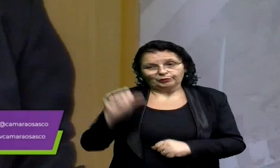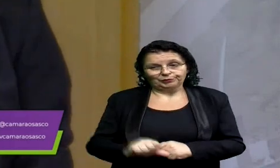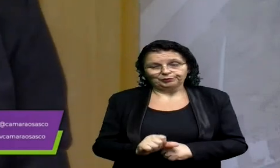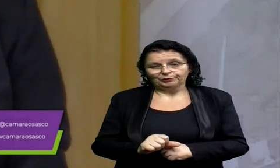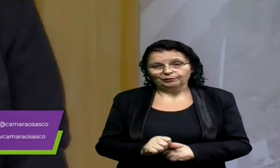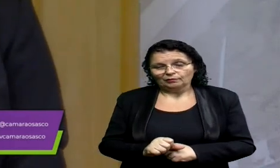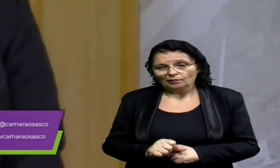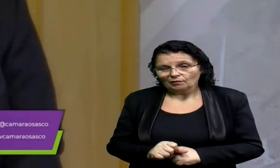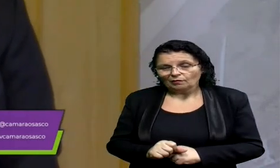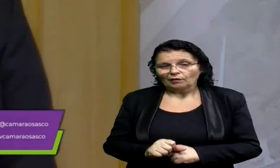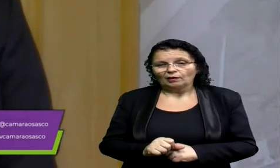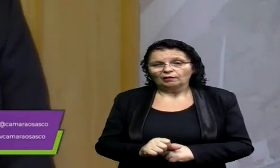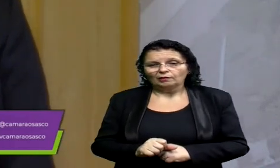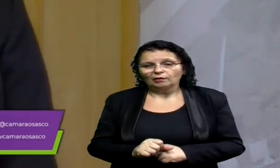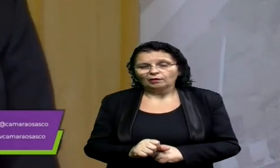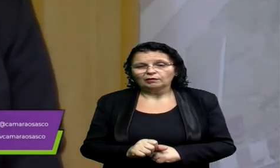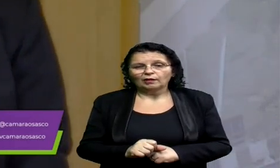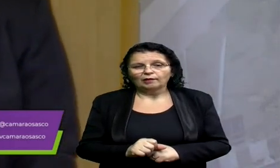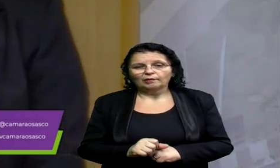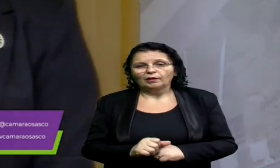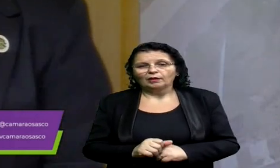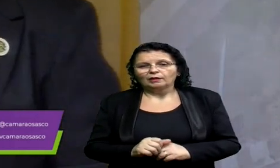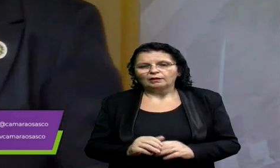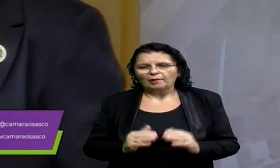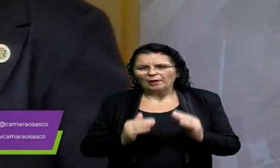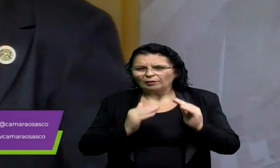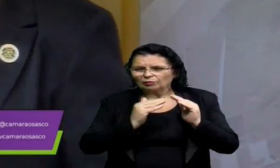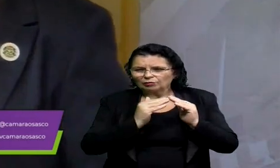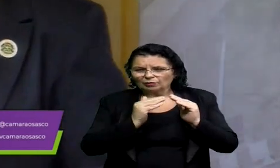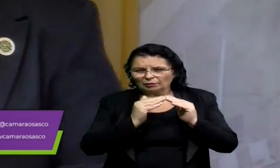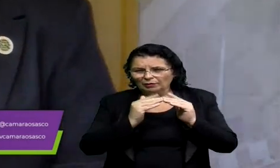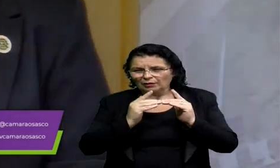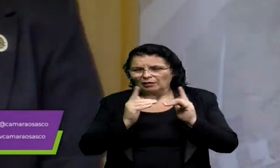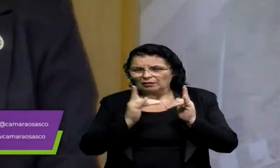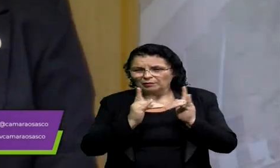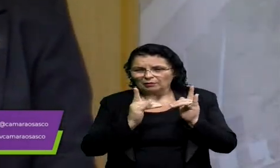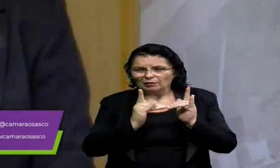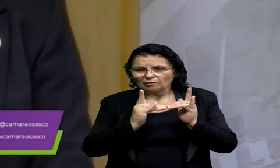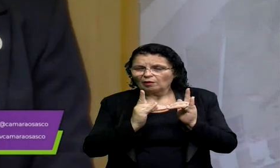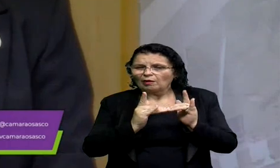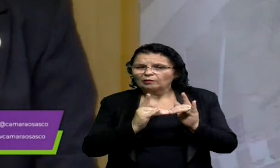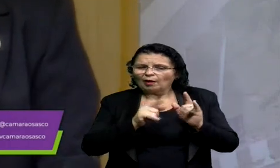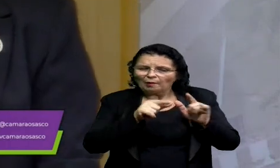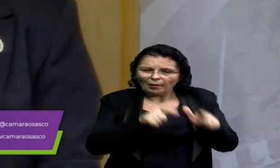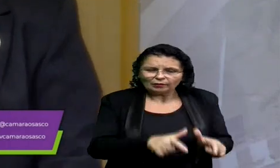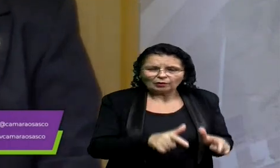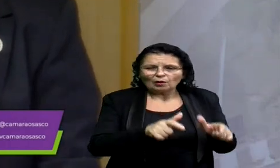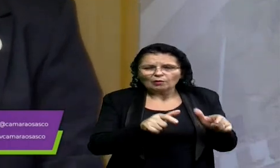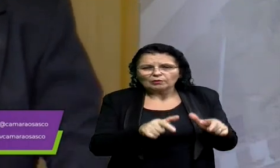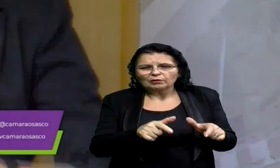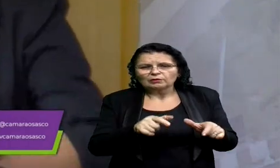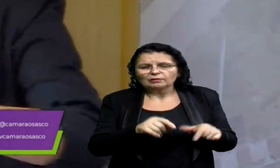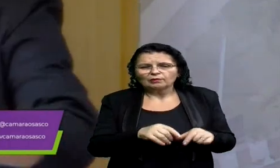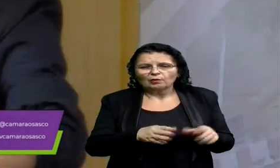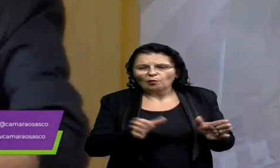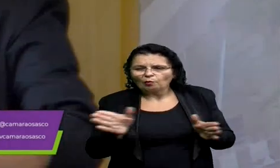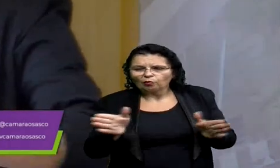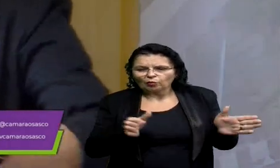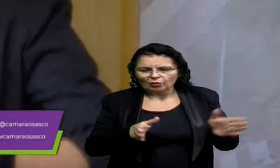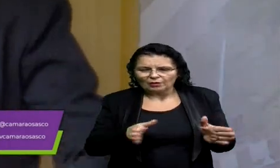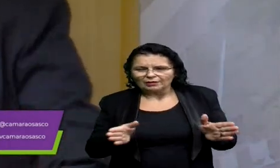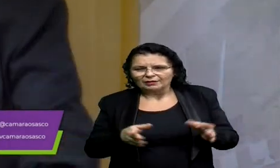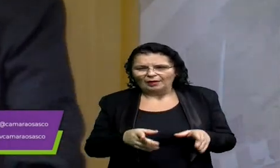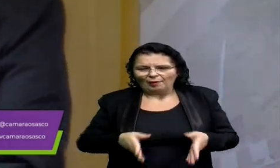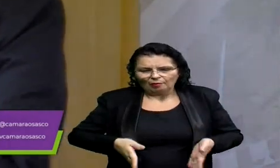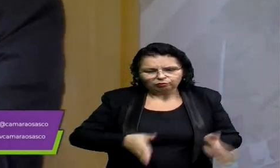se tratando também do nosso Cemitério do Santo Antônio era era era importante que nós fizéssemos aquelas passagens entre um túmulo e